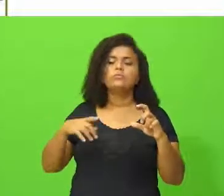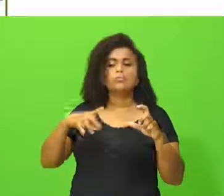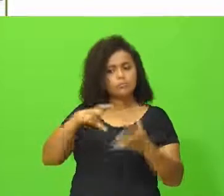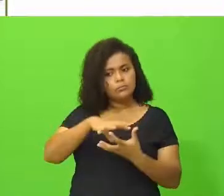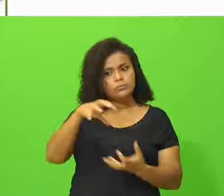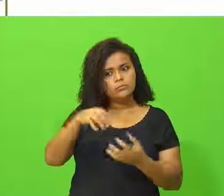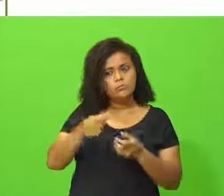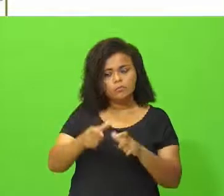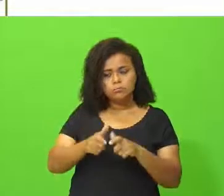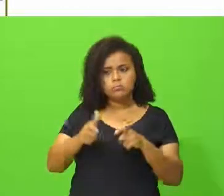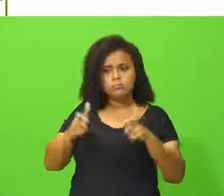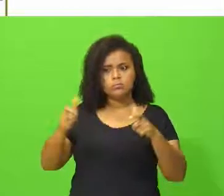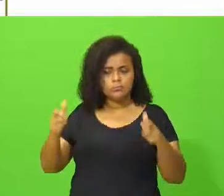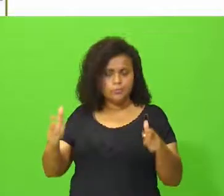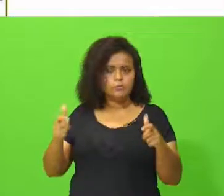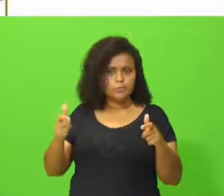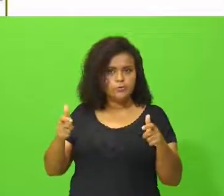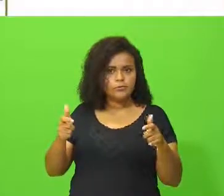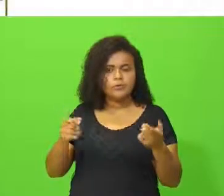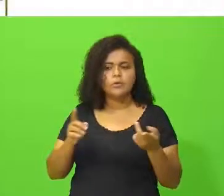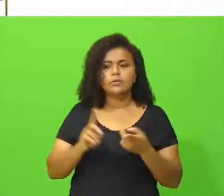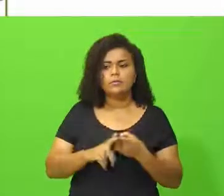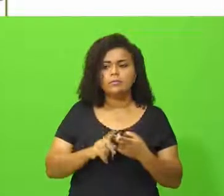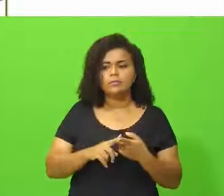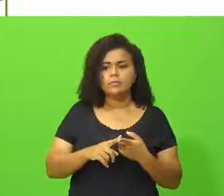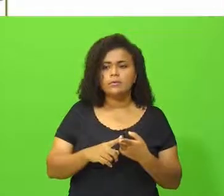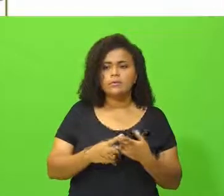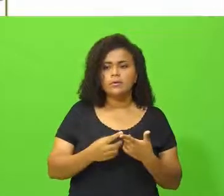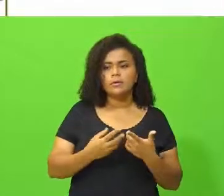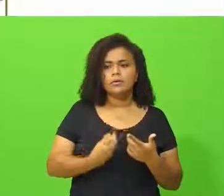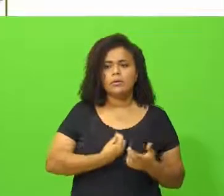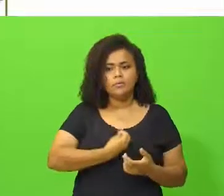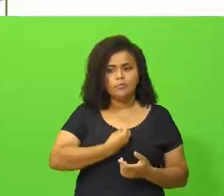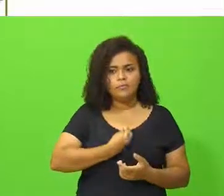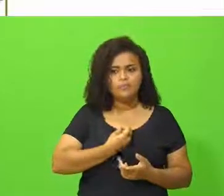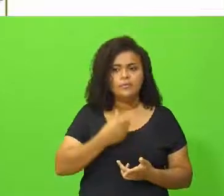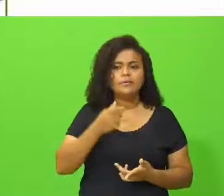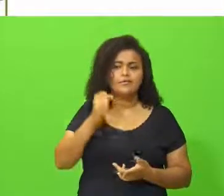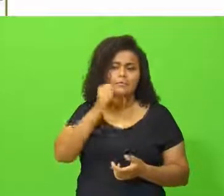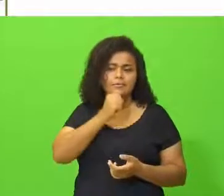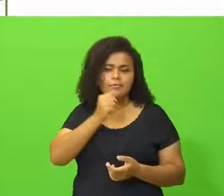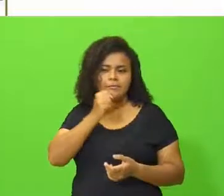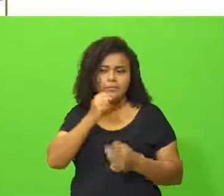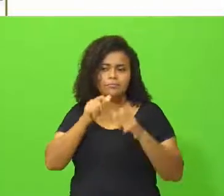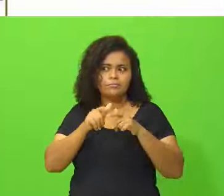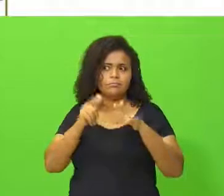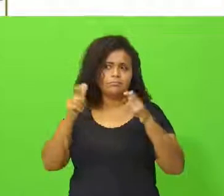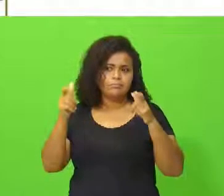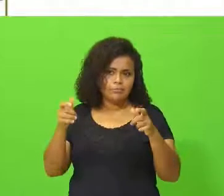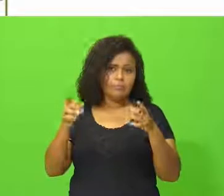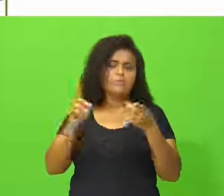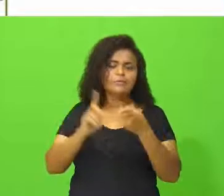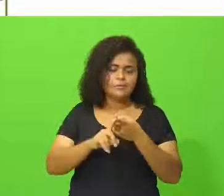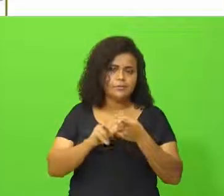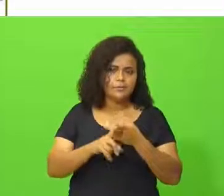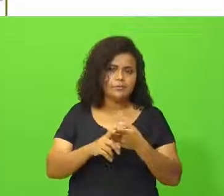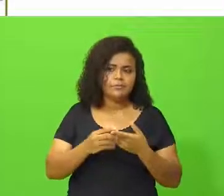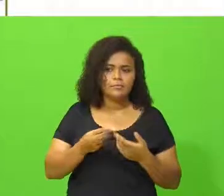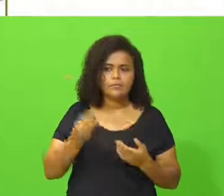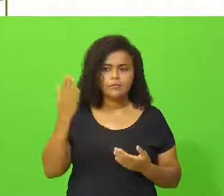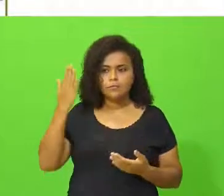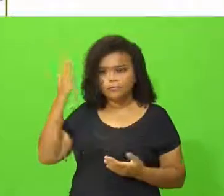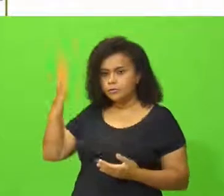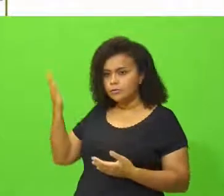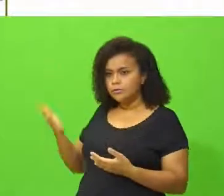adultos. E a expectativa de vida do brasileiro aumentou de uma forma bem significativa.